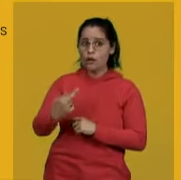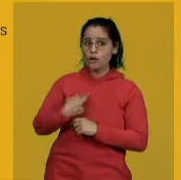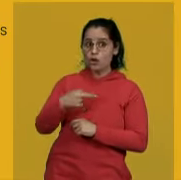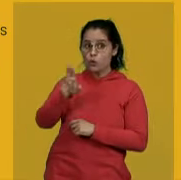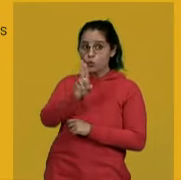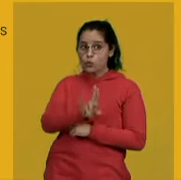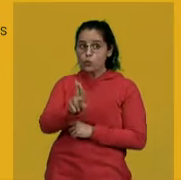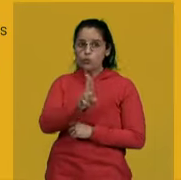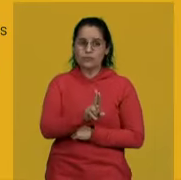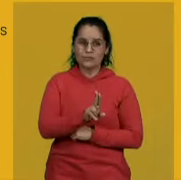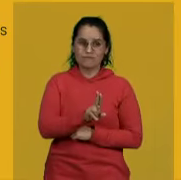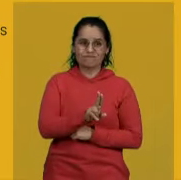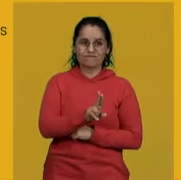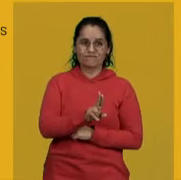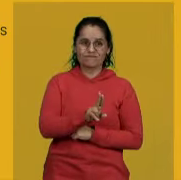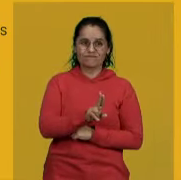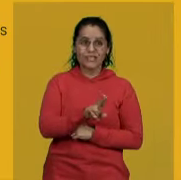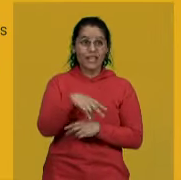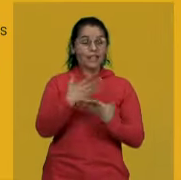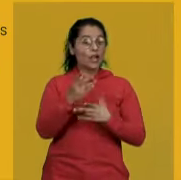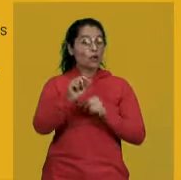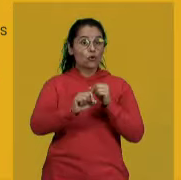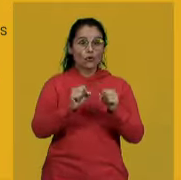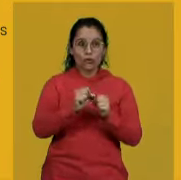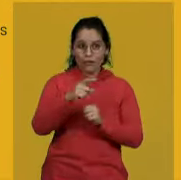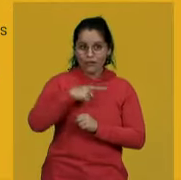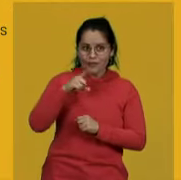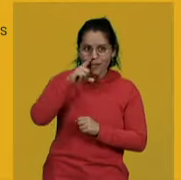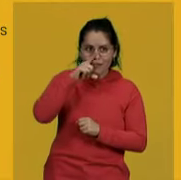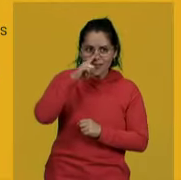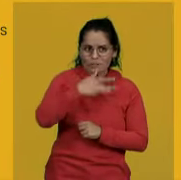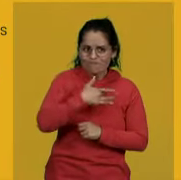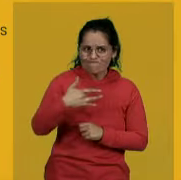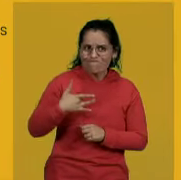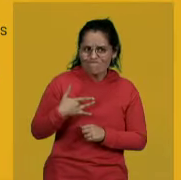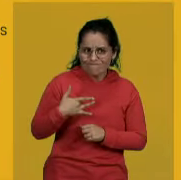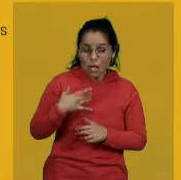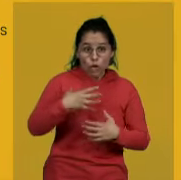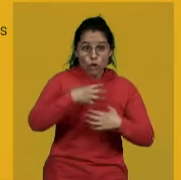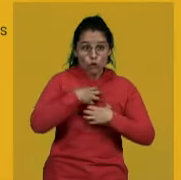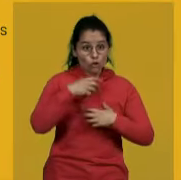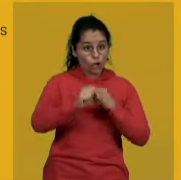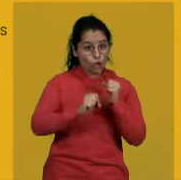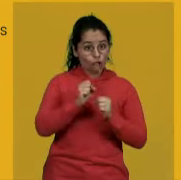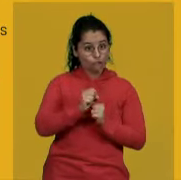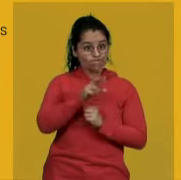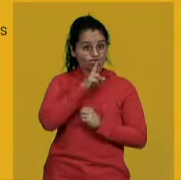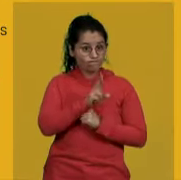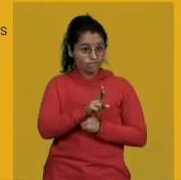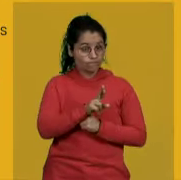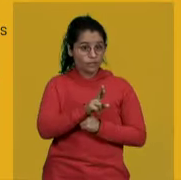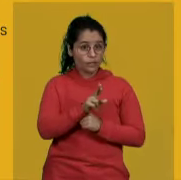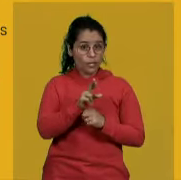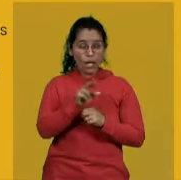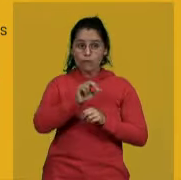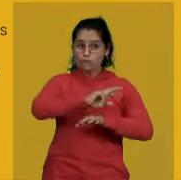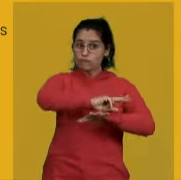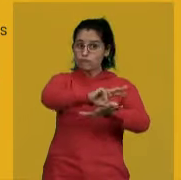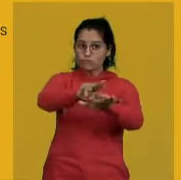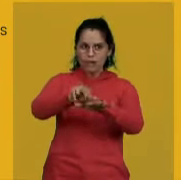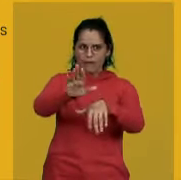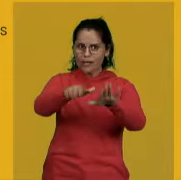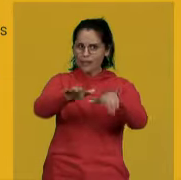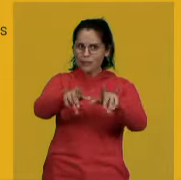uso delas. E isso causa riscos à saúde, de modo que os efeitos e os riscos variam